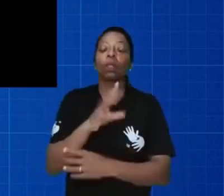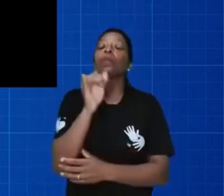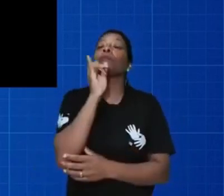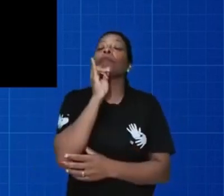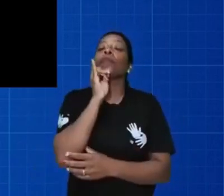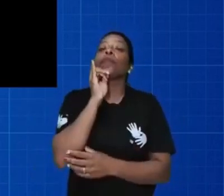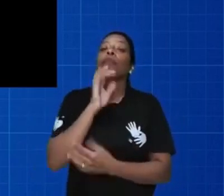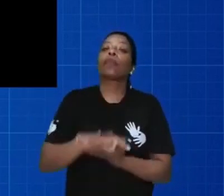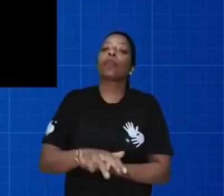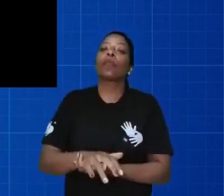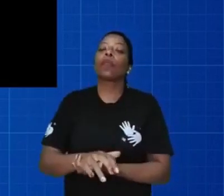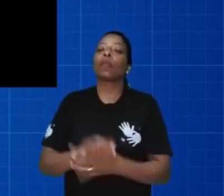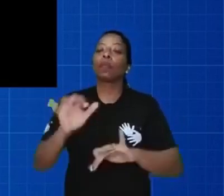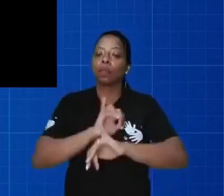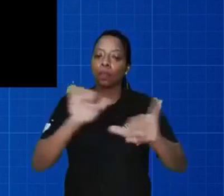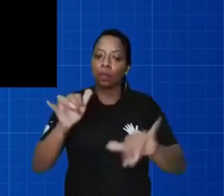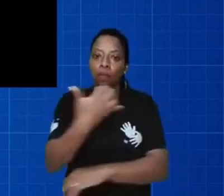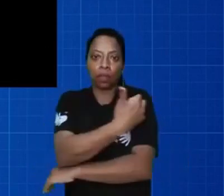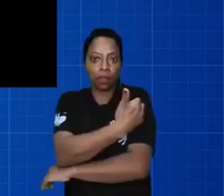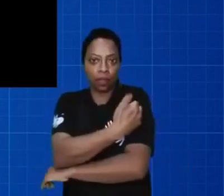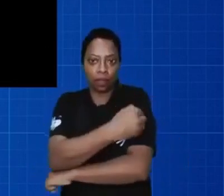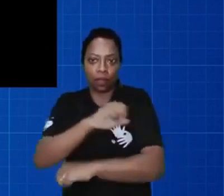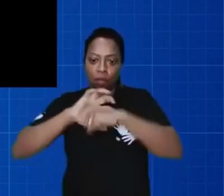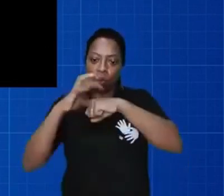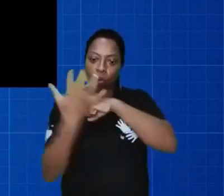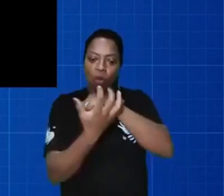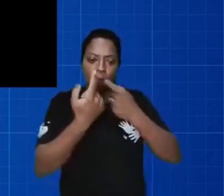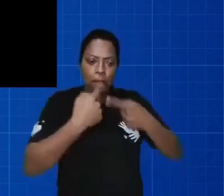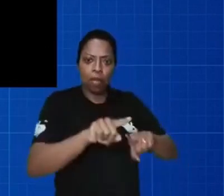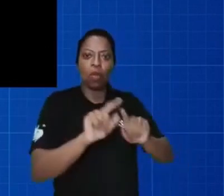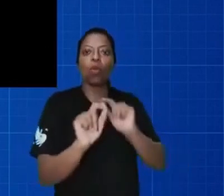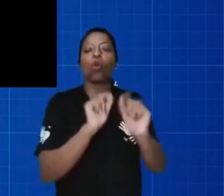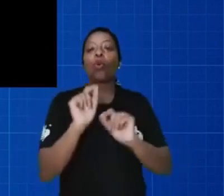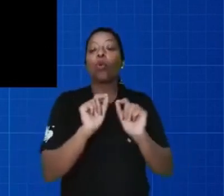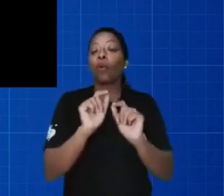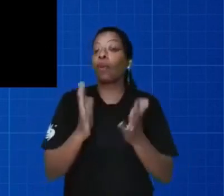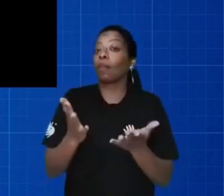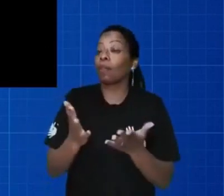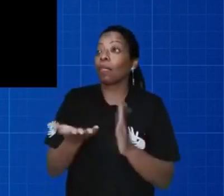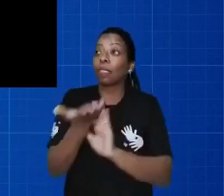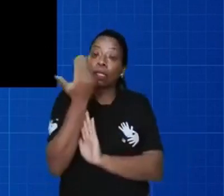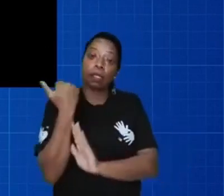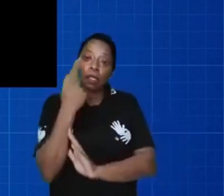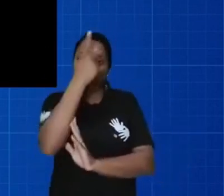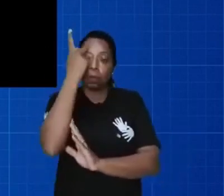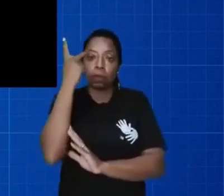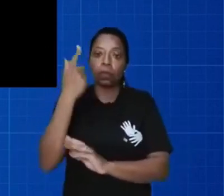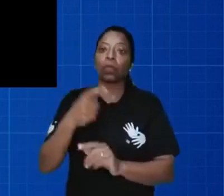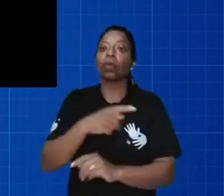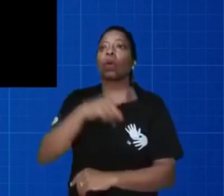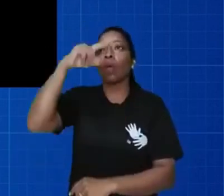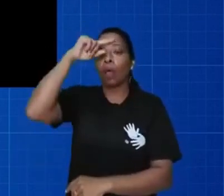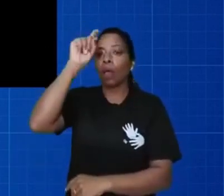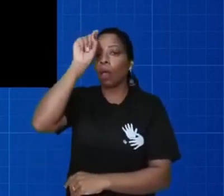muitas pessoas internadas, muitas pessoas em estado grave, né? Iam a óbito, hospitais superlotados. E conforme